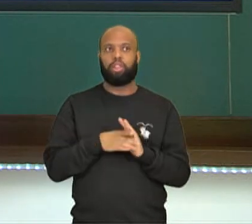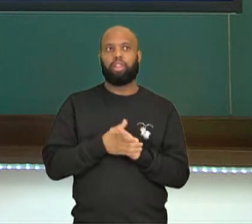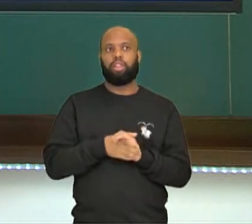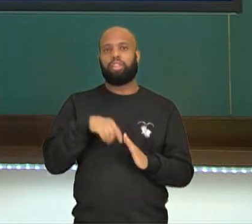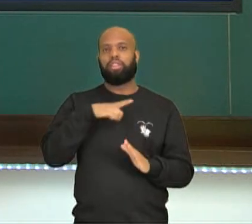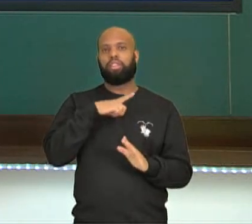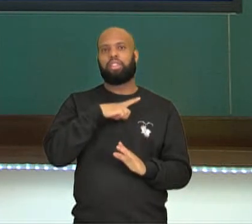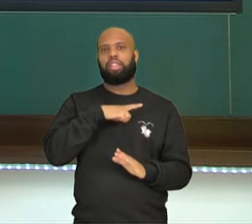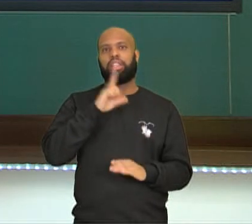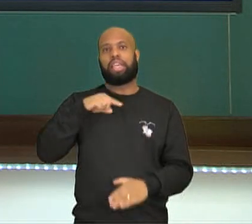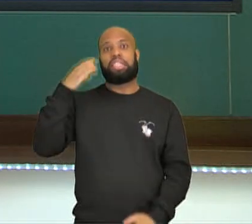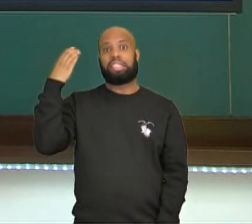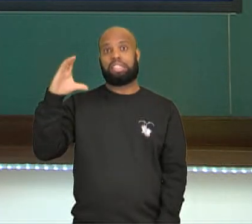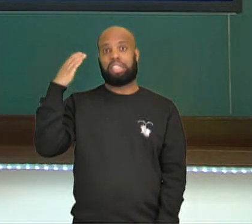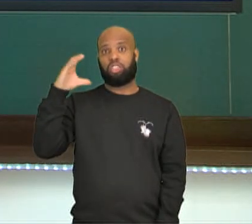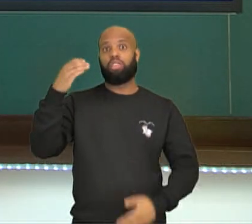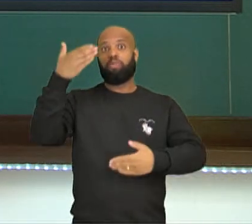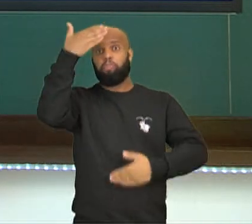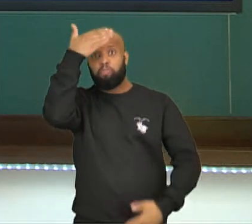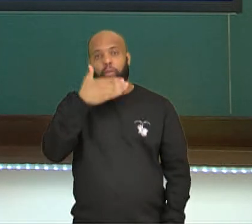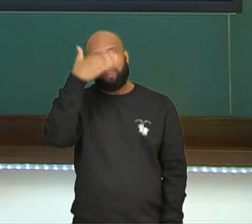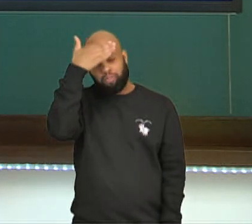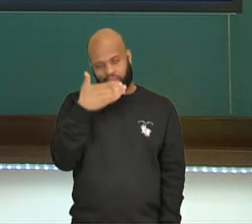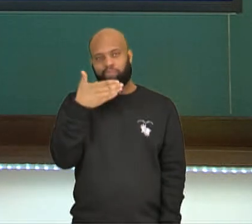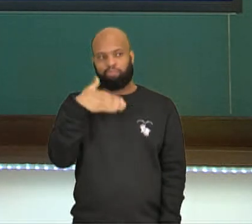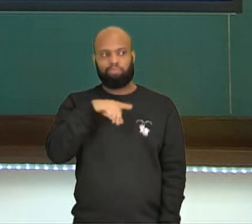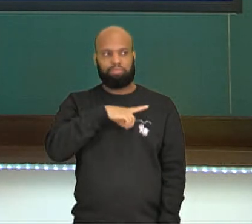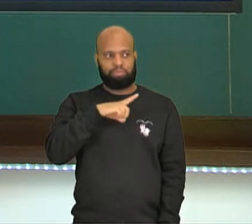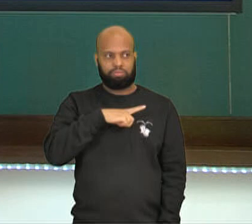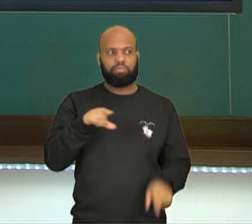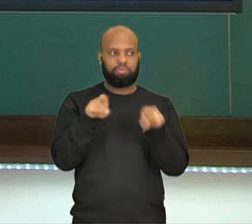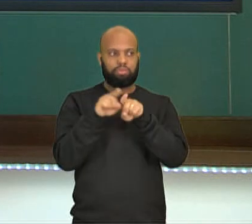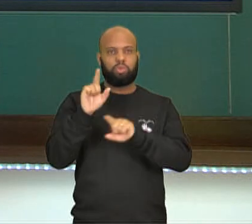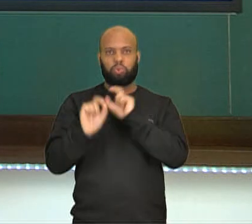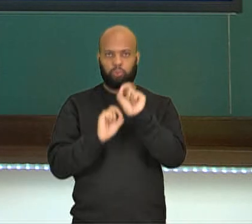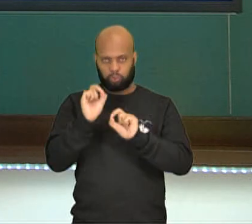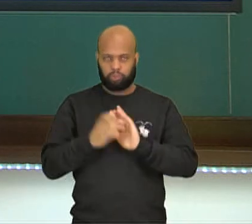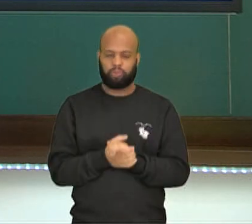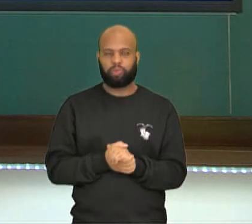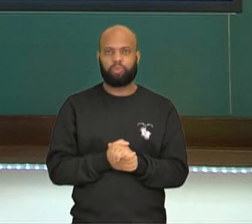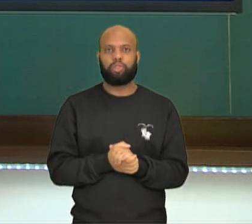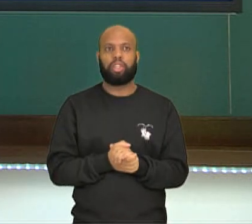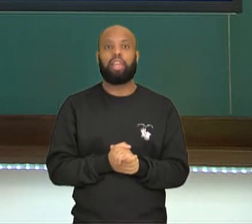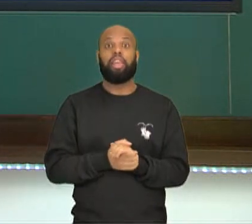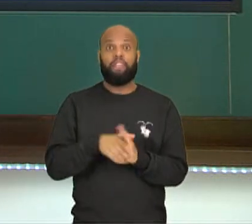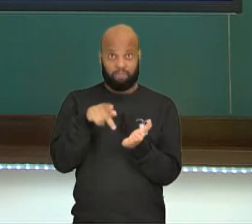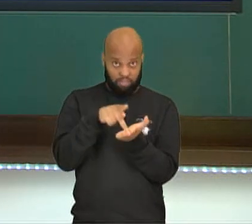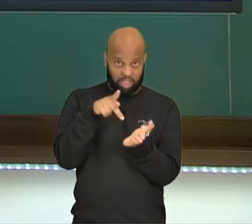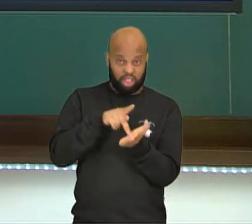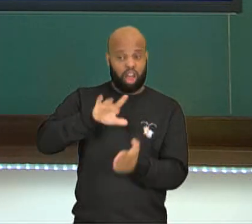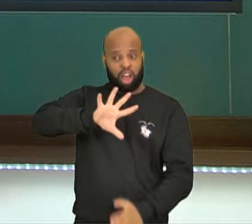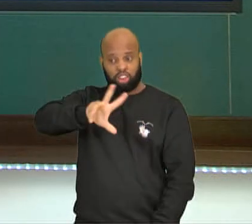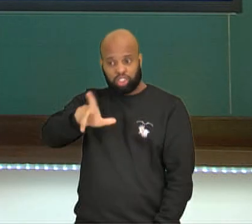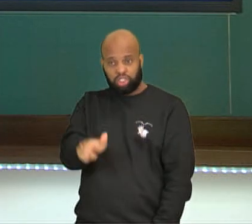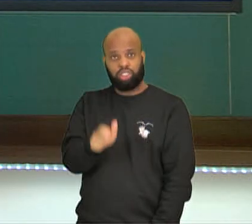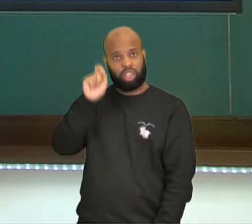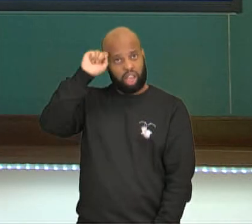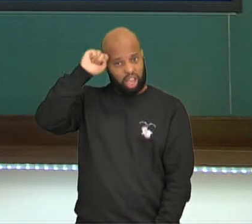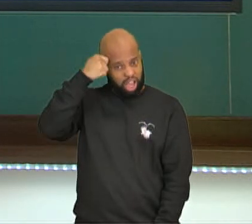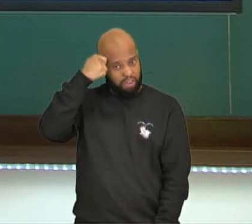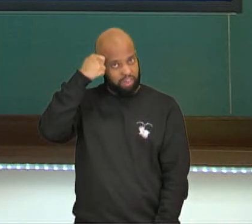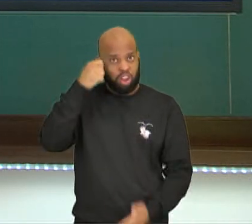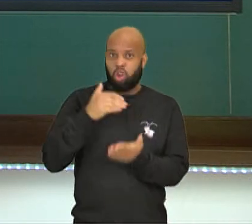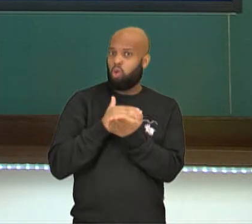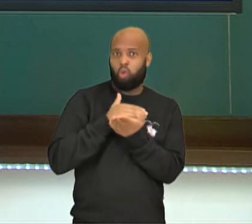cientificamente comprovado, vamos colocar assim, é que realmente a África é o berço da